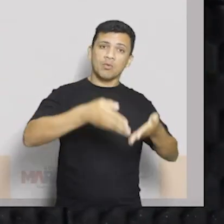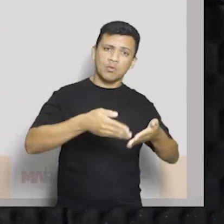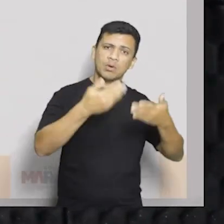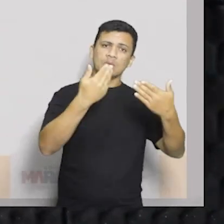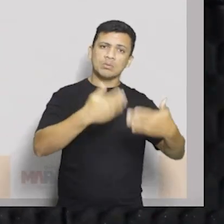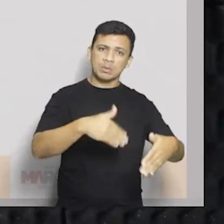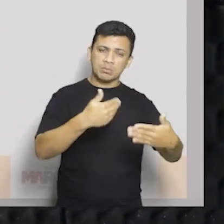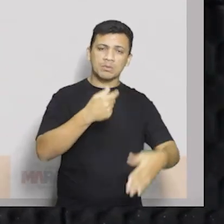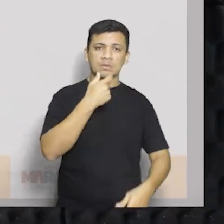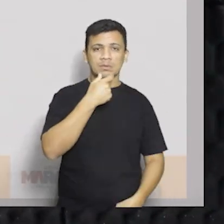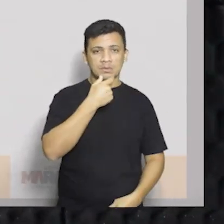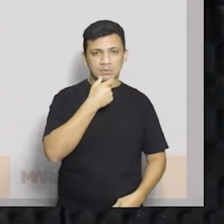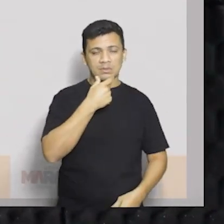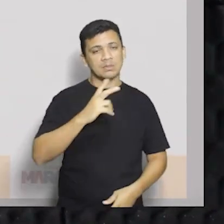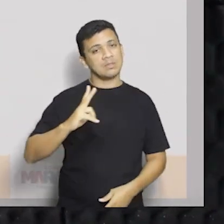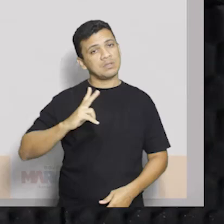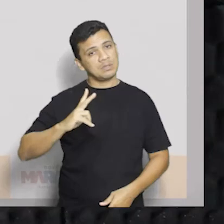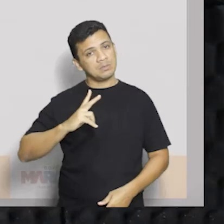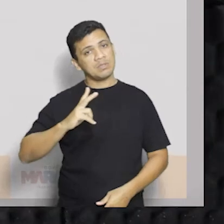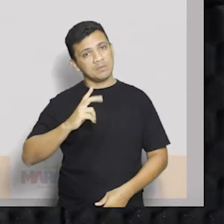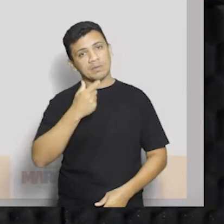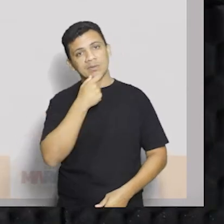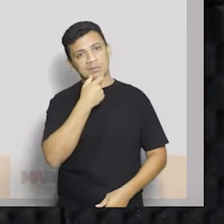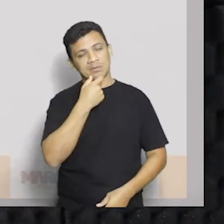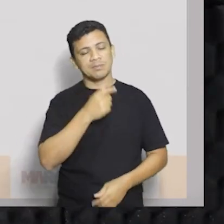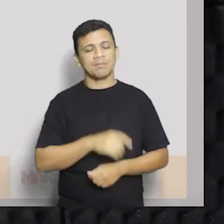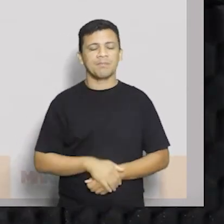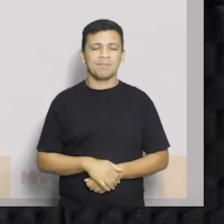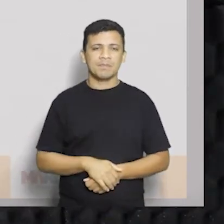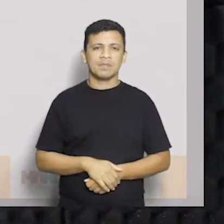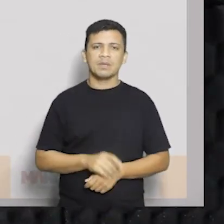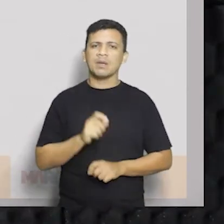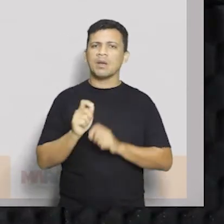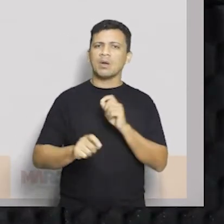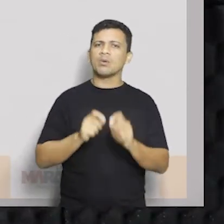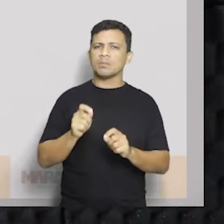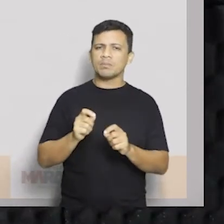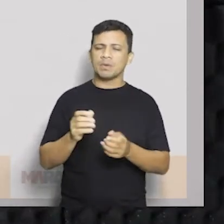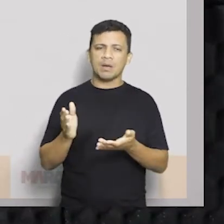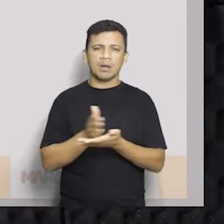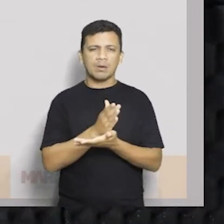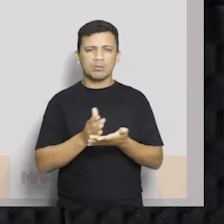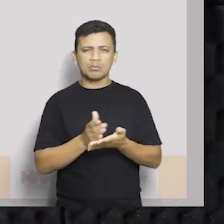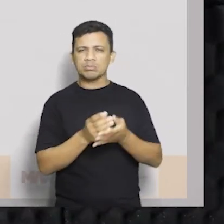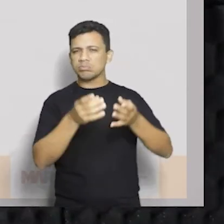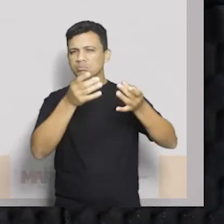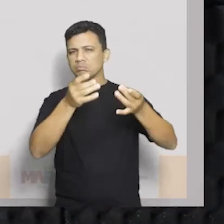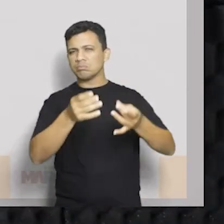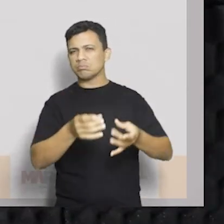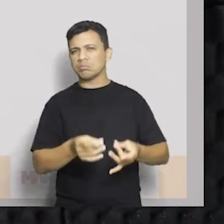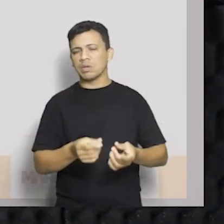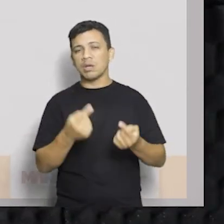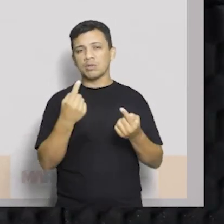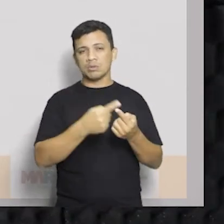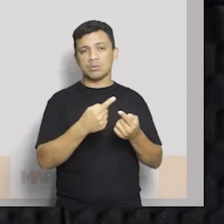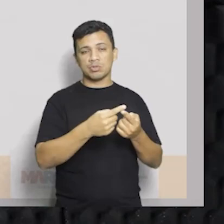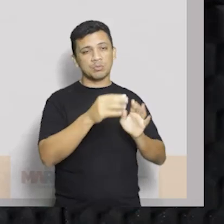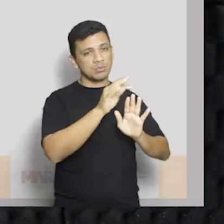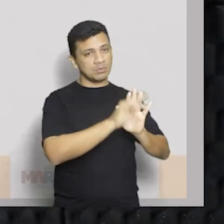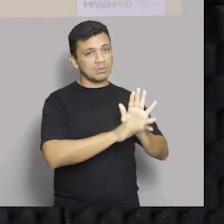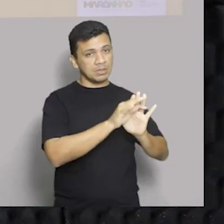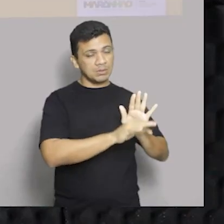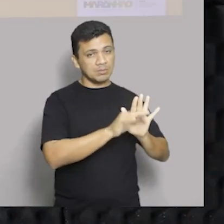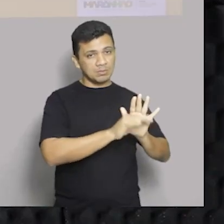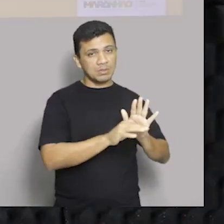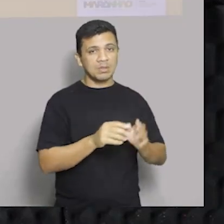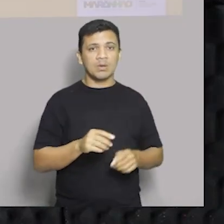estrangeira, especificamente falando da prova de inglês. Nós vamos tratar de alguns detalhes relacionados a esse tipo de texto, tá? Ou a